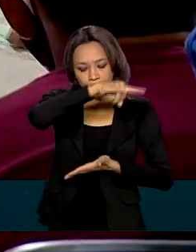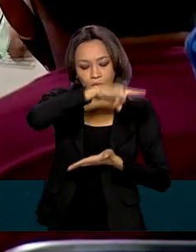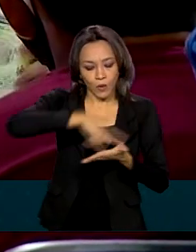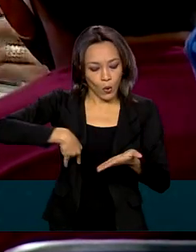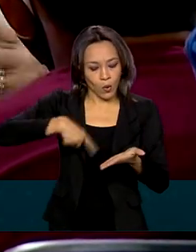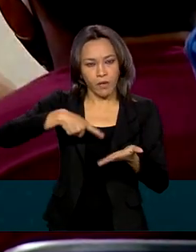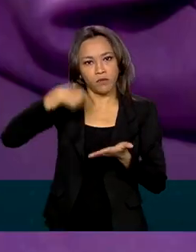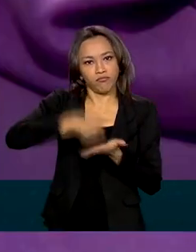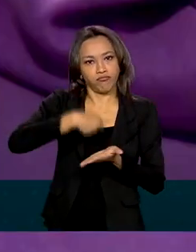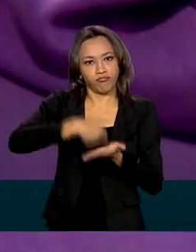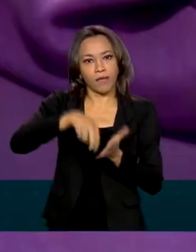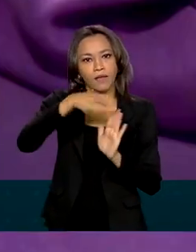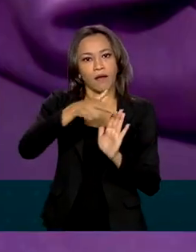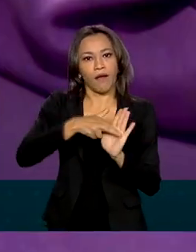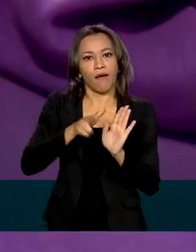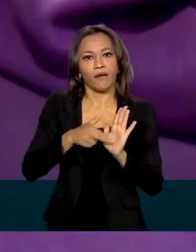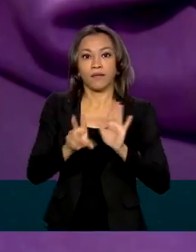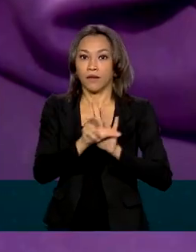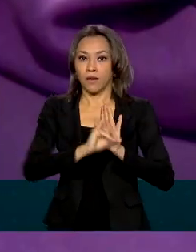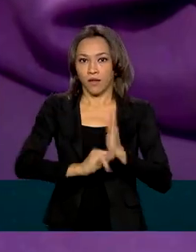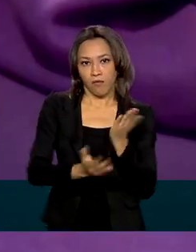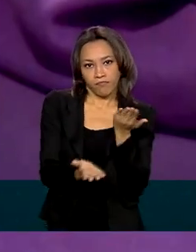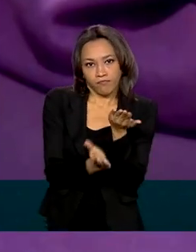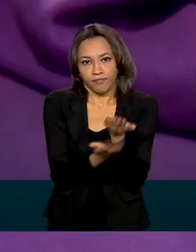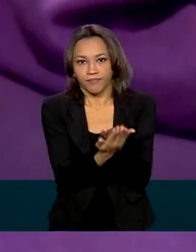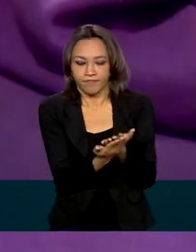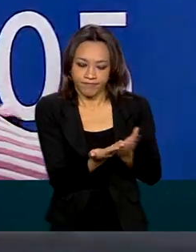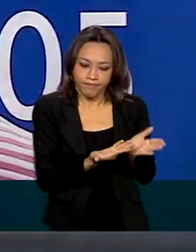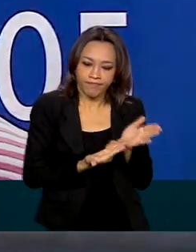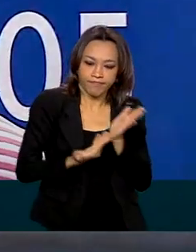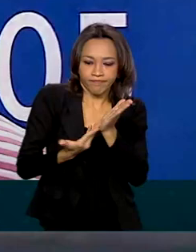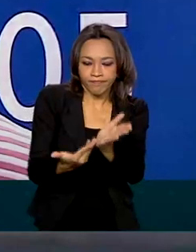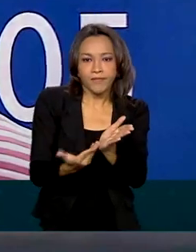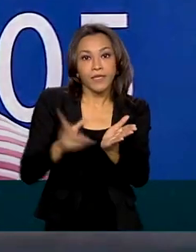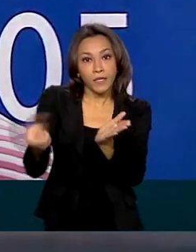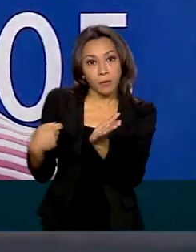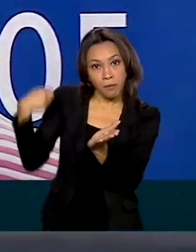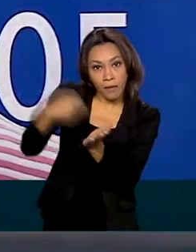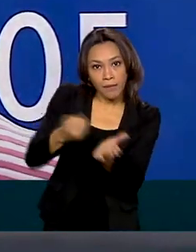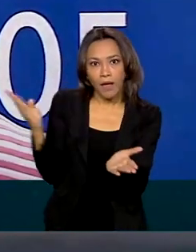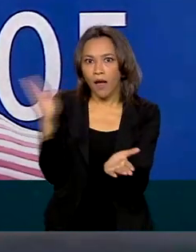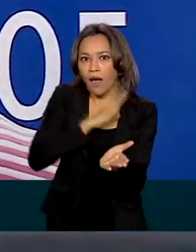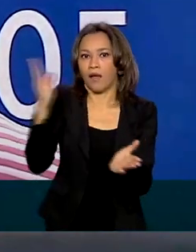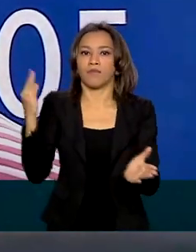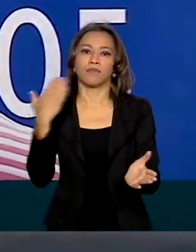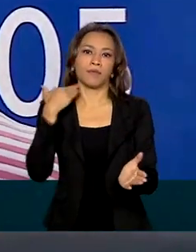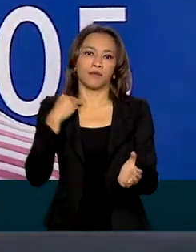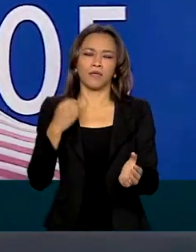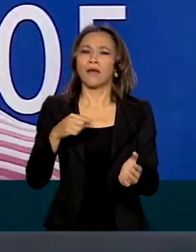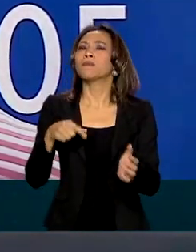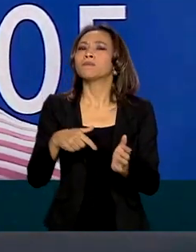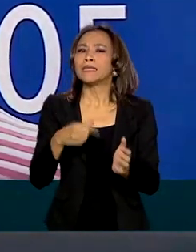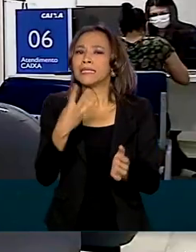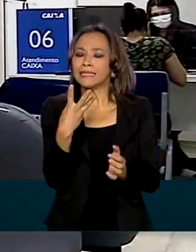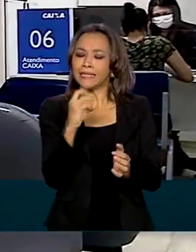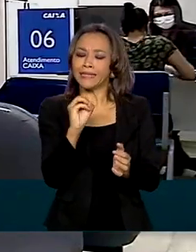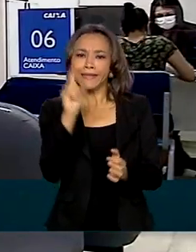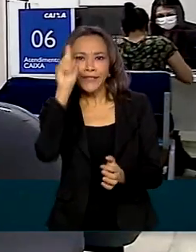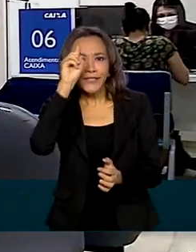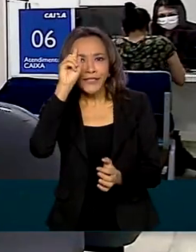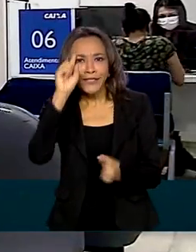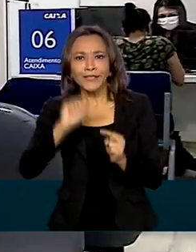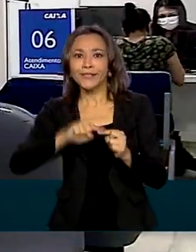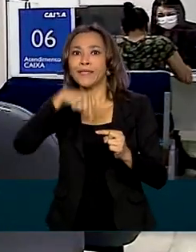exigida por lei e o pagamento segundo a caixa será mais rápido sair em até 30 dias